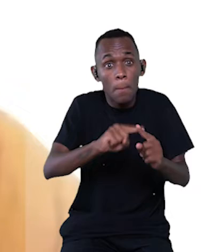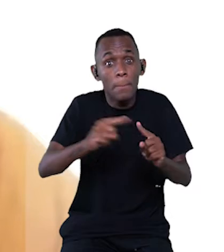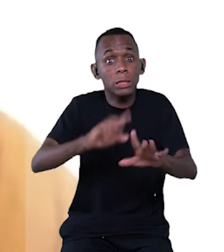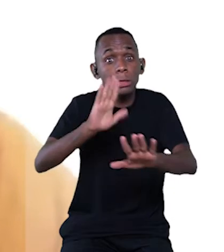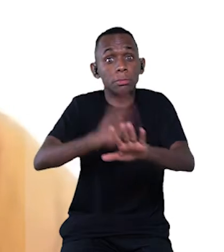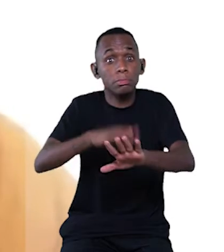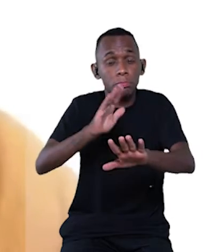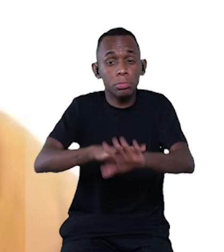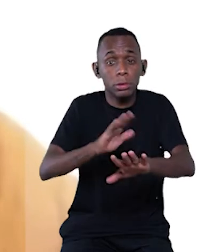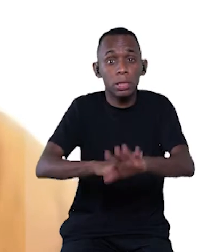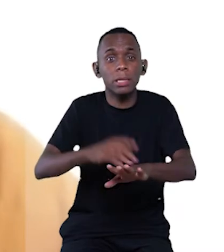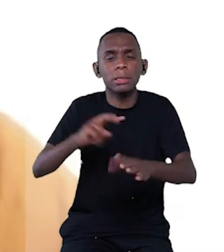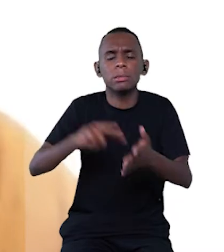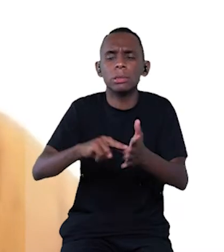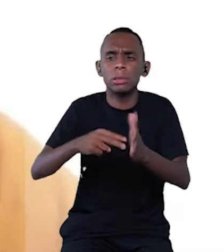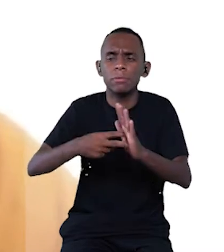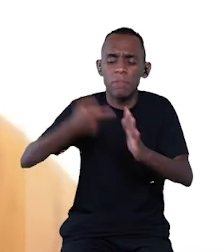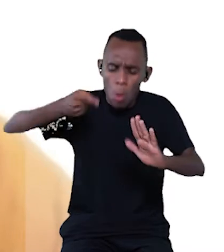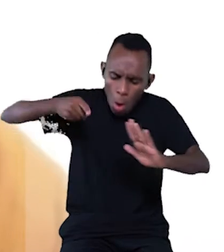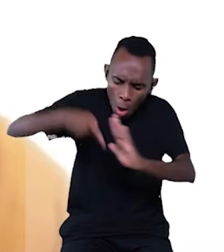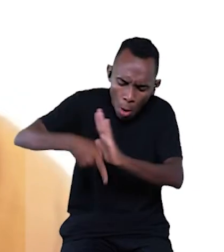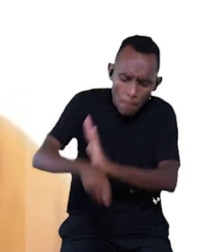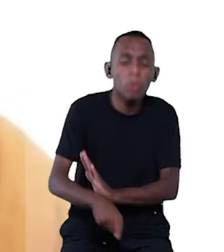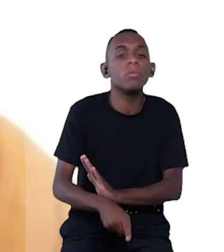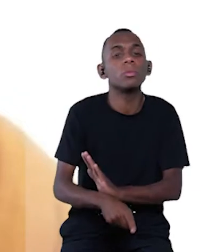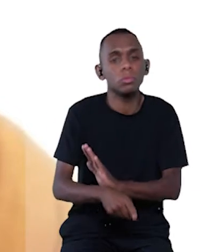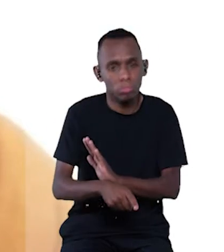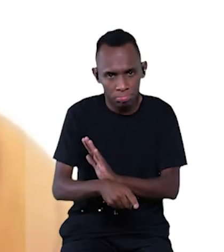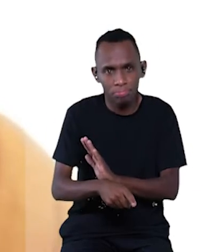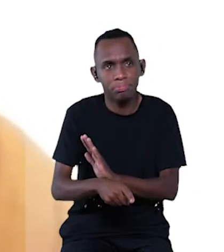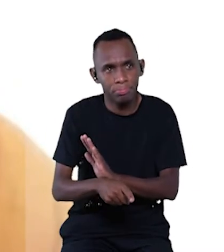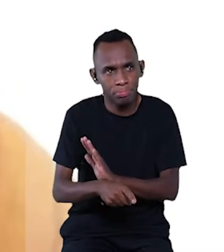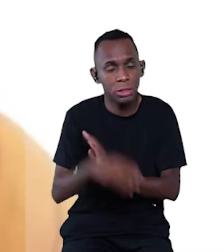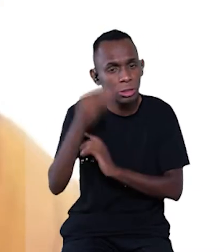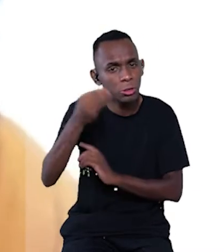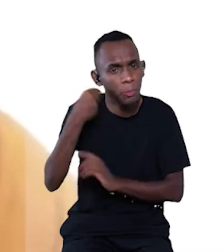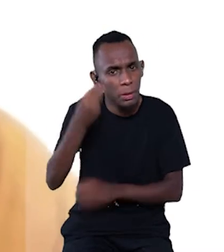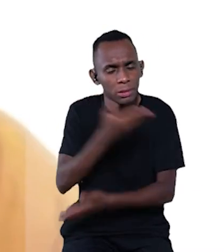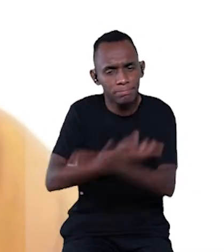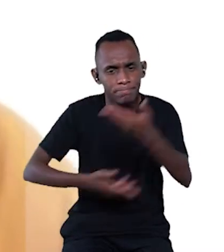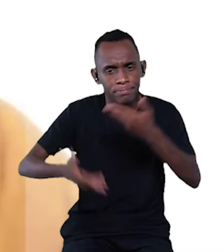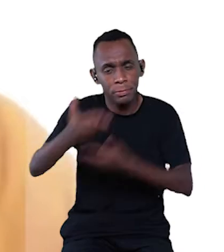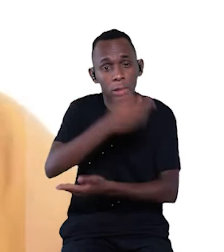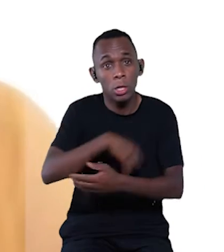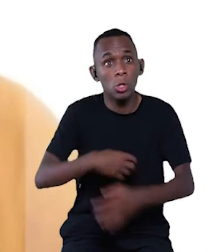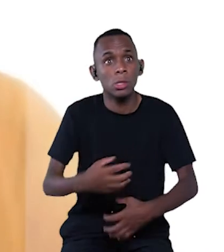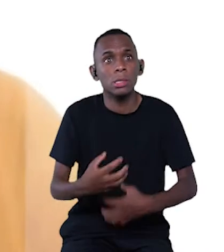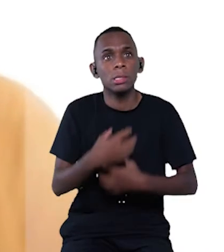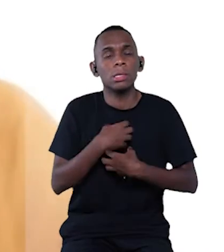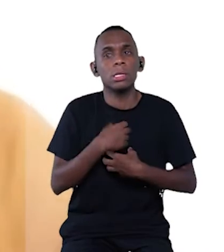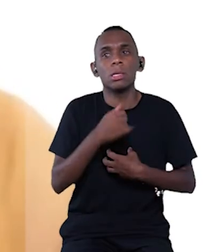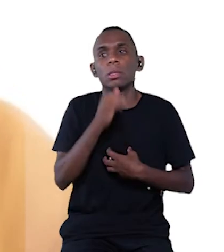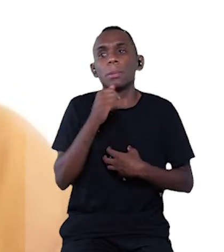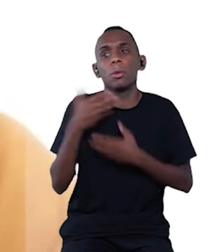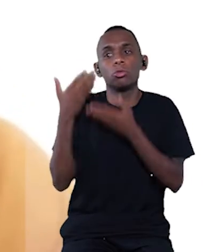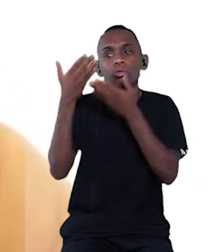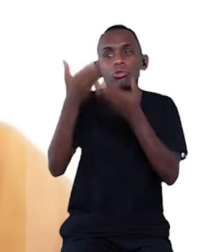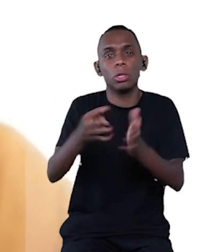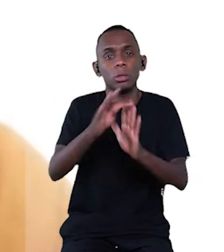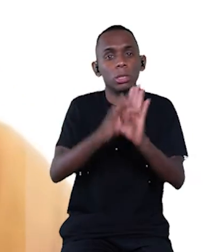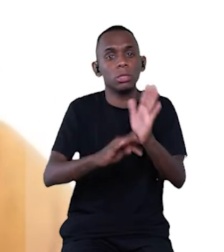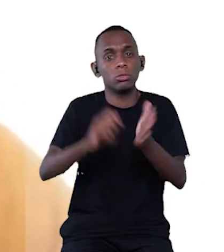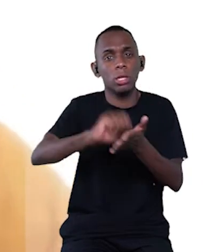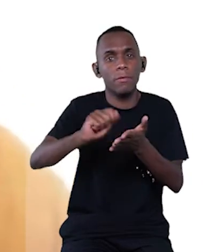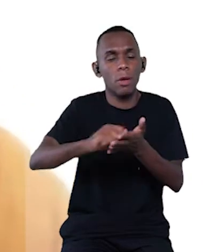é muito intensa sempre. E isso é algo que mexe muito comigo, assim. Às vezes eu chego para escrever o texto,